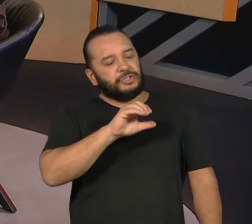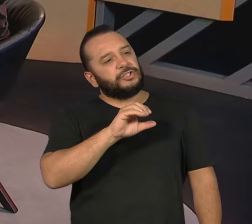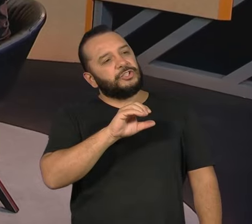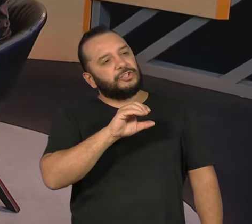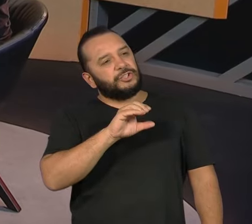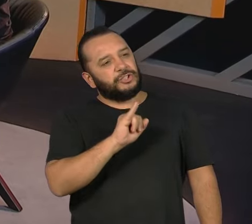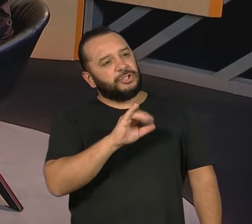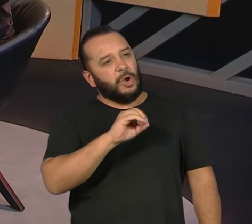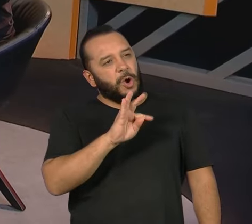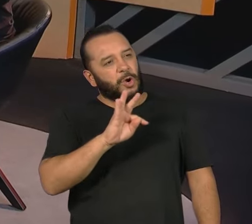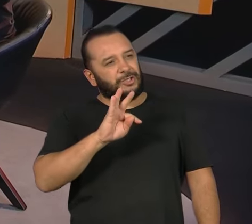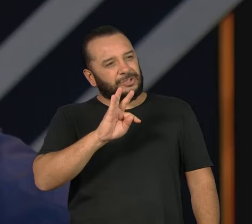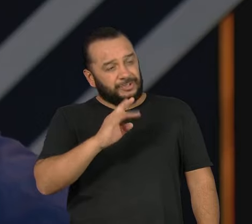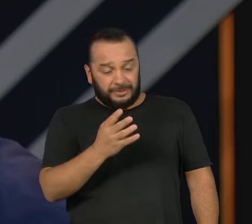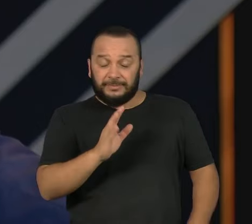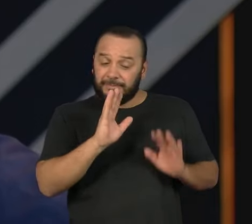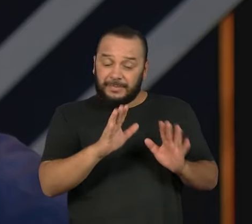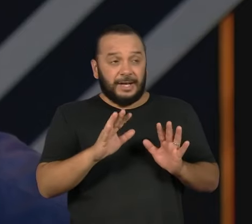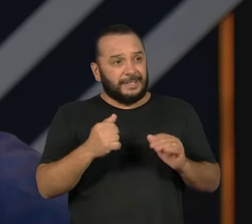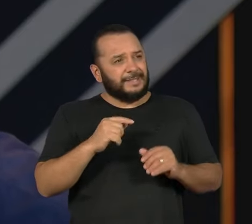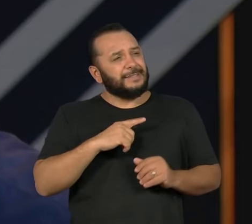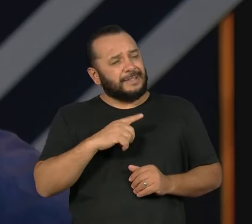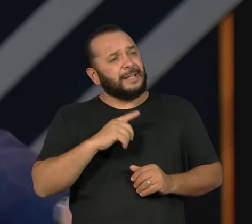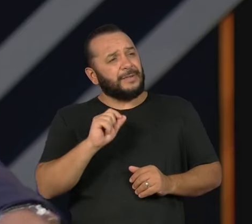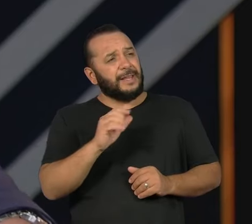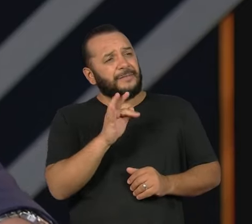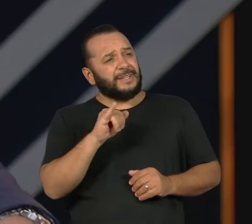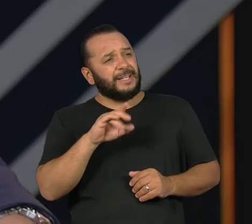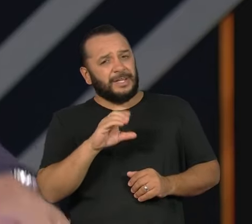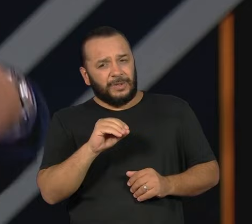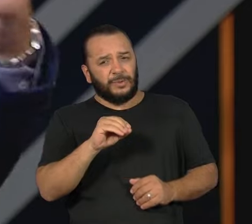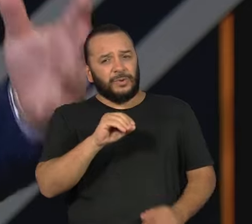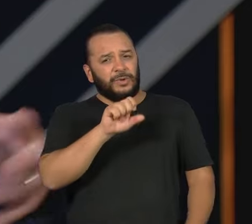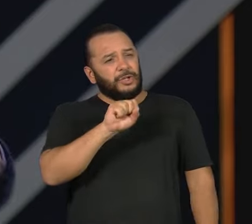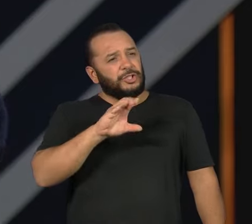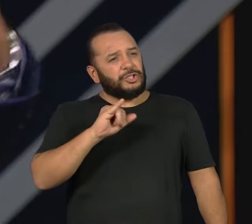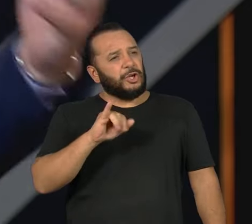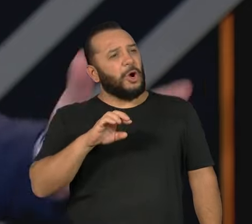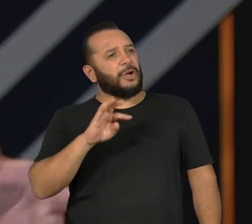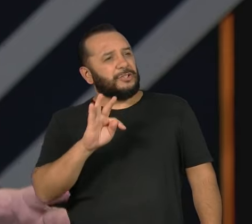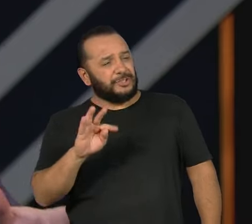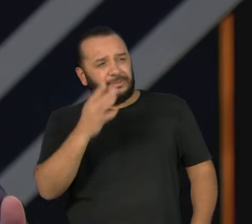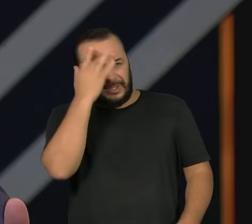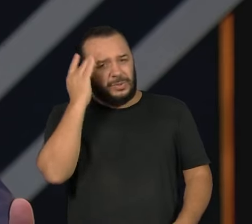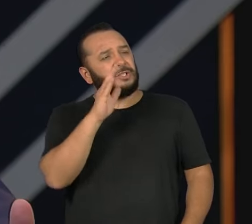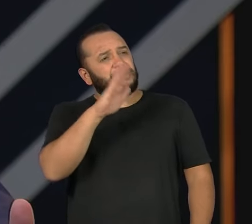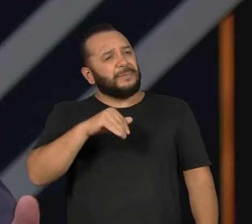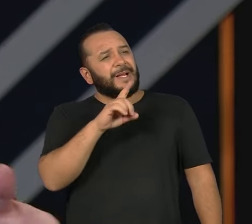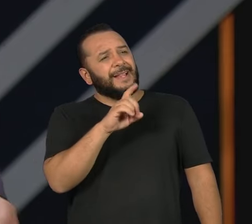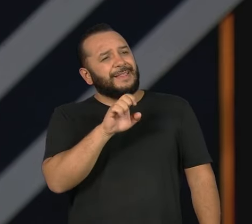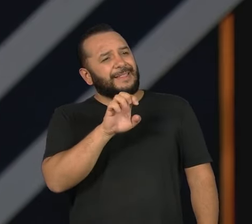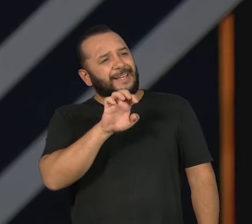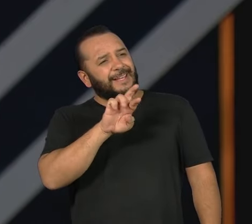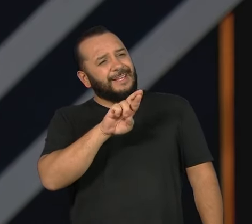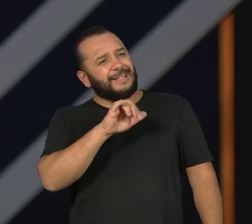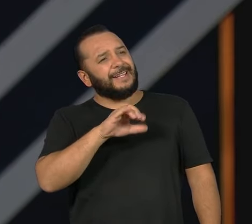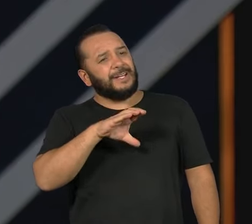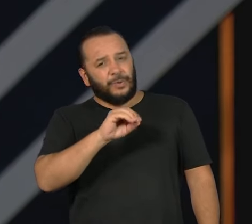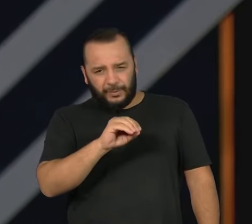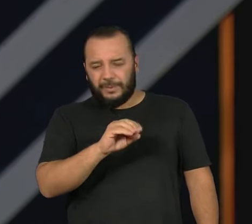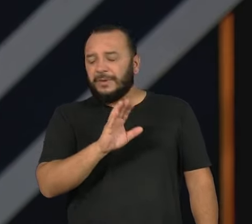Só que o Frederico, por parte de pai, é Federico Ciotti. E ele era o Derico, Derico. Todo mundo, vovô Derico e tal. E aí eu fui o